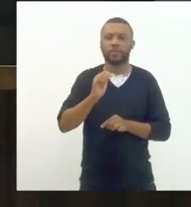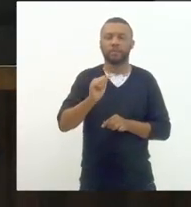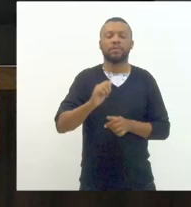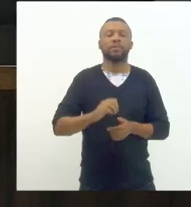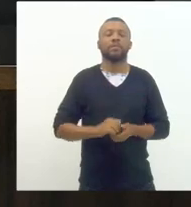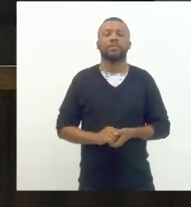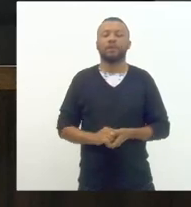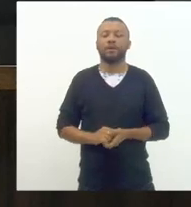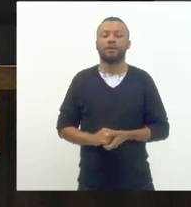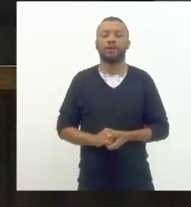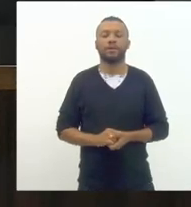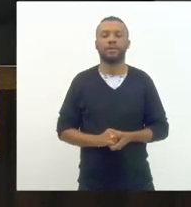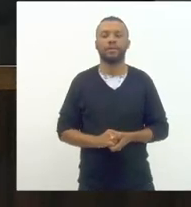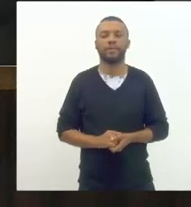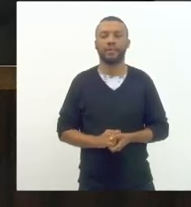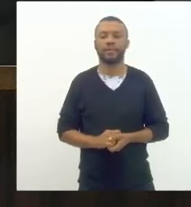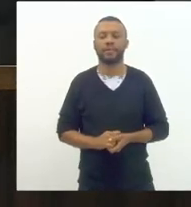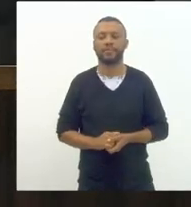Deputado Rodrigo Amorim.